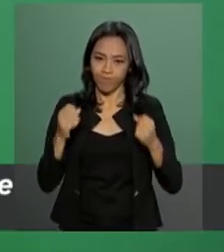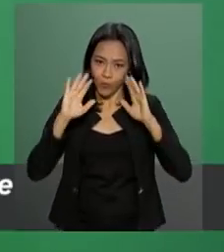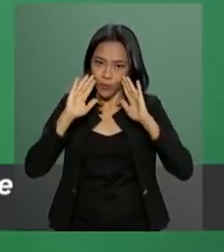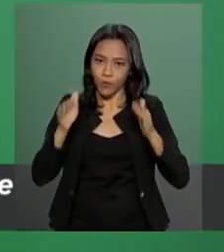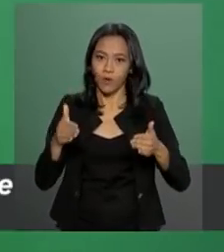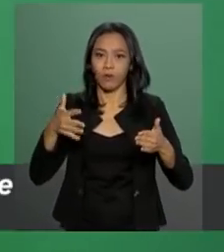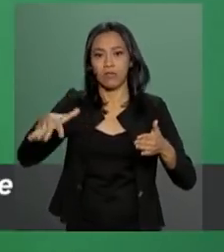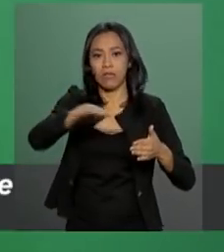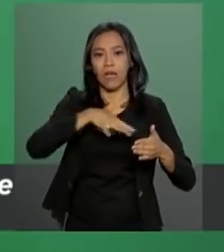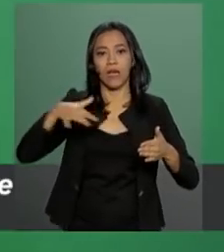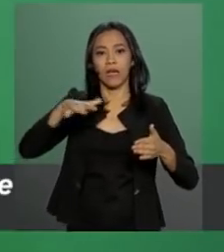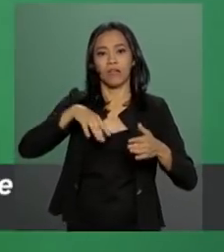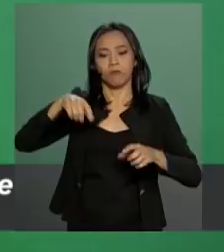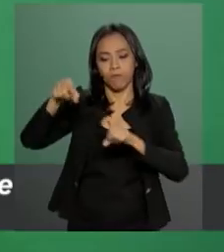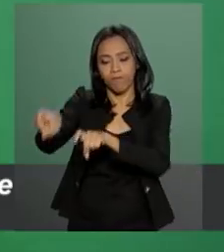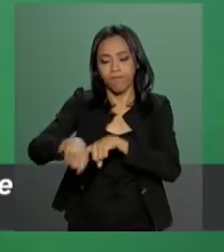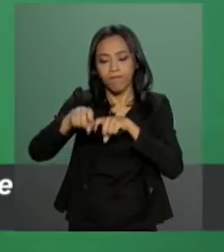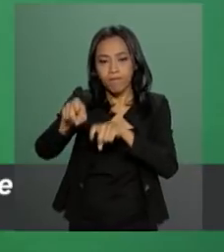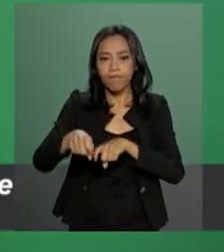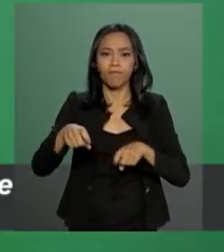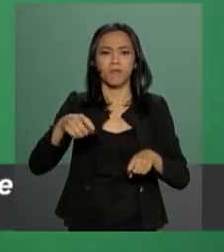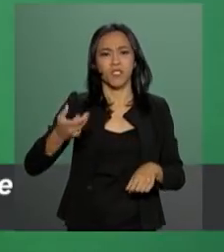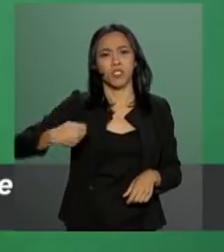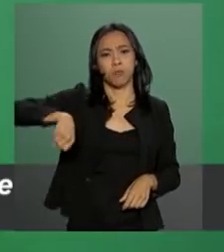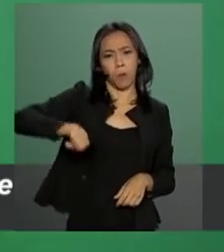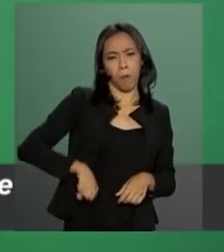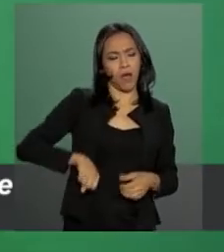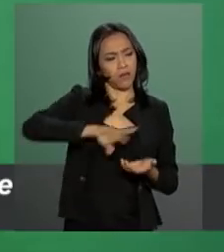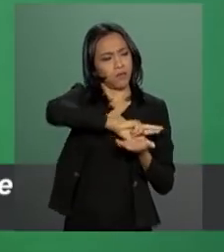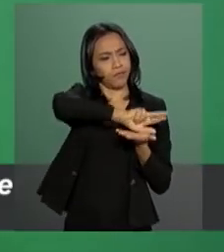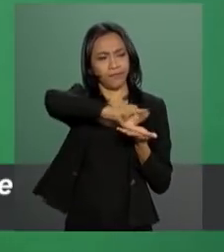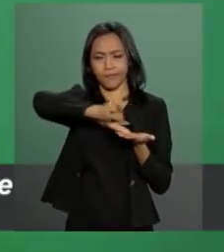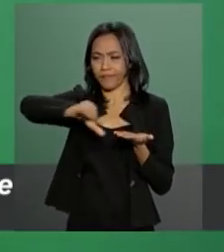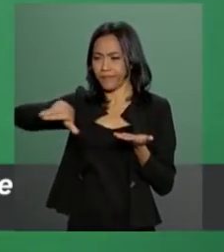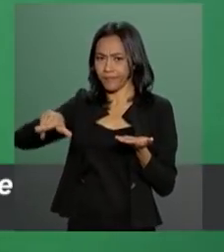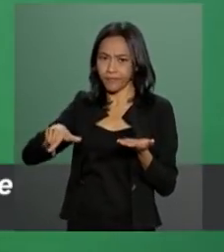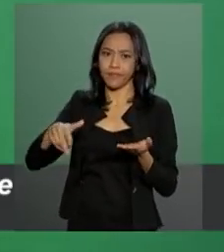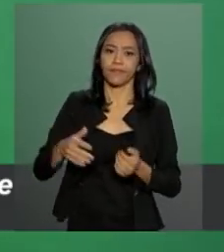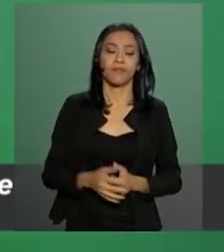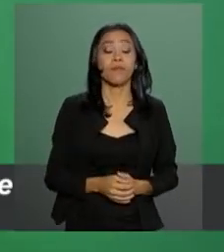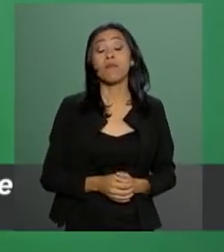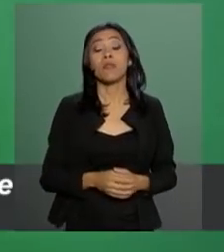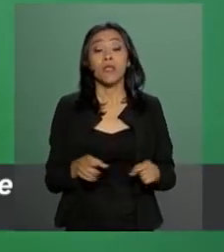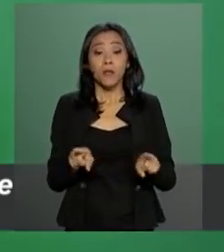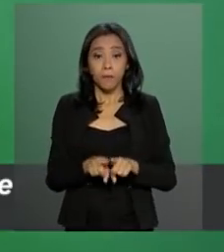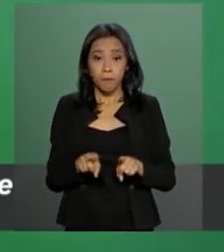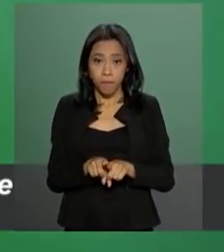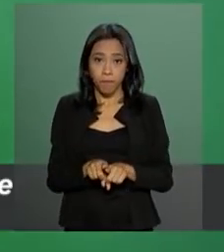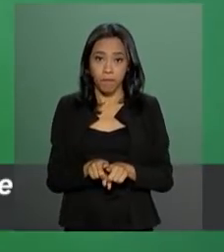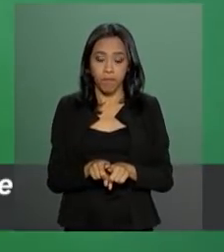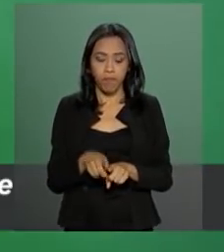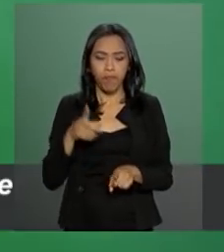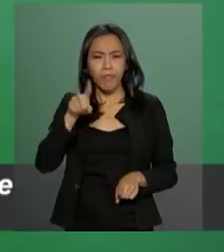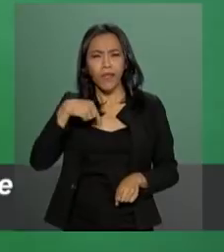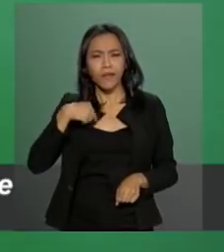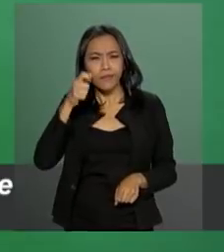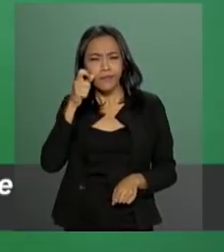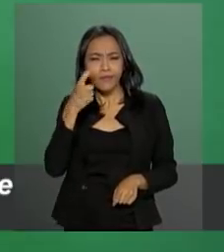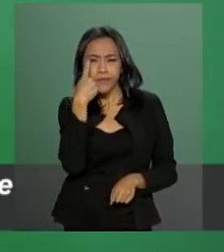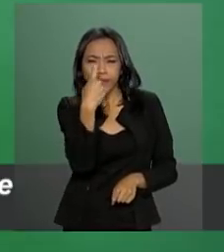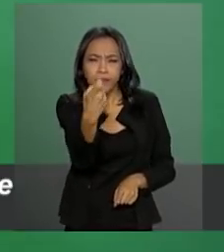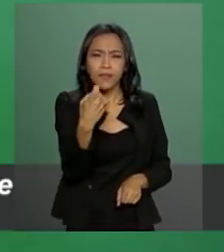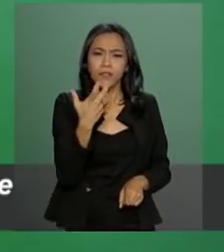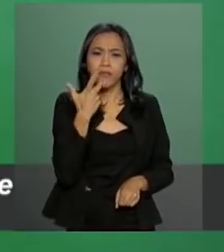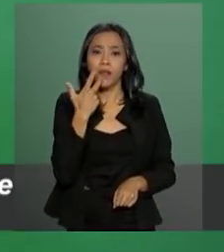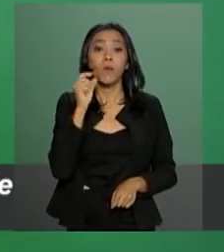diplomatas que se acham e desde logo salientar interessante a importância da embrapa